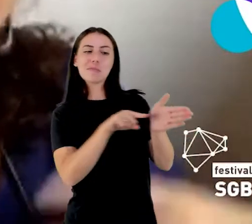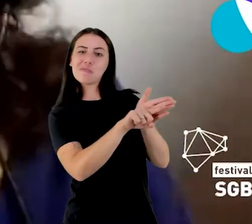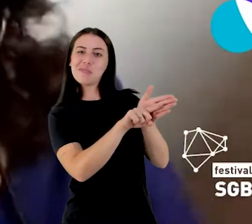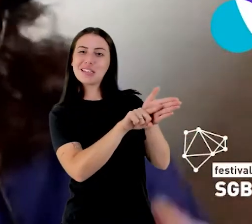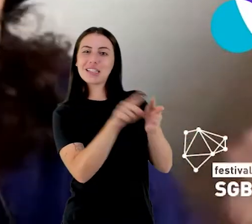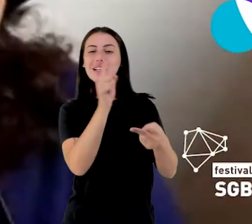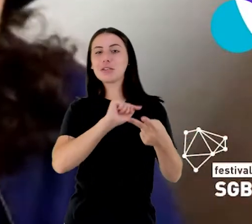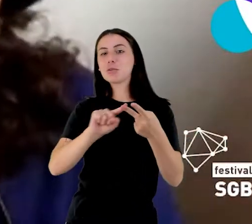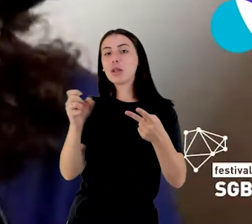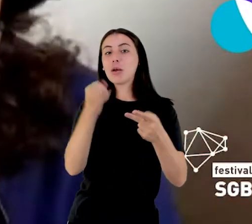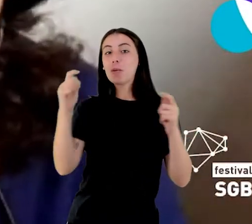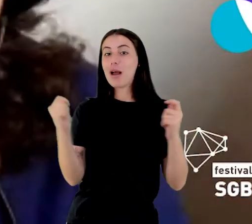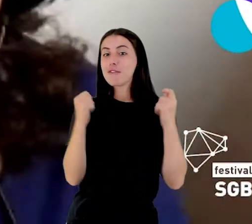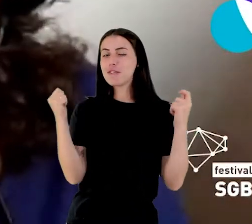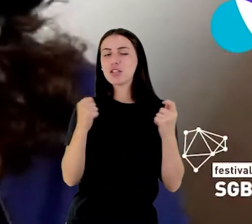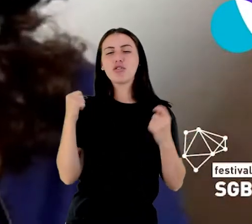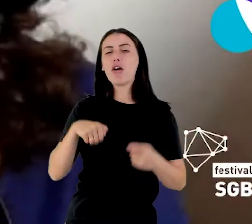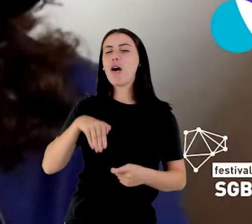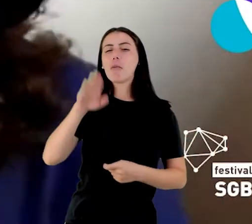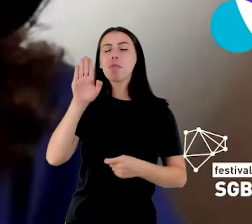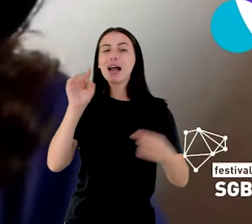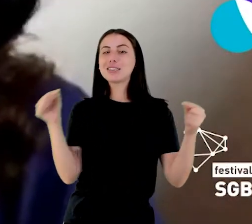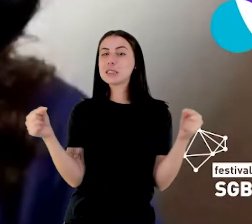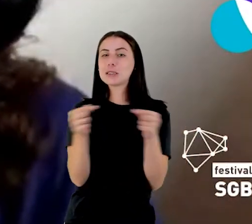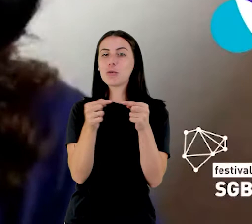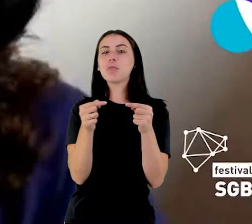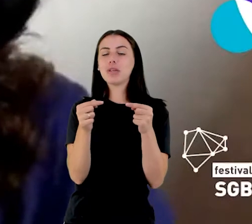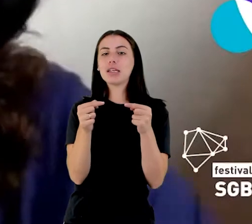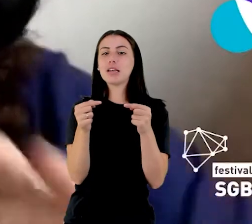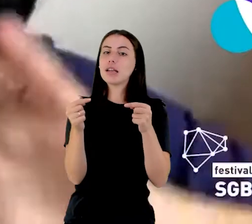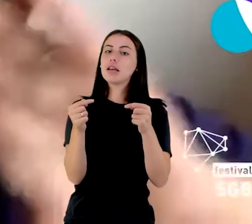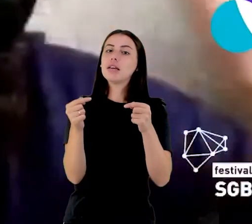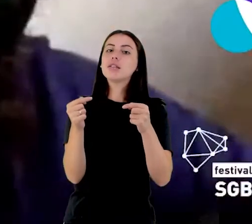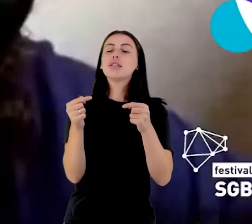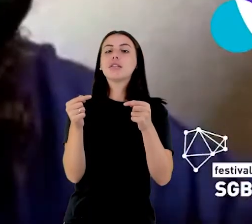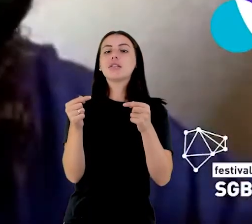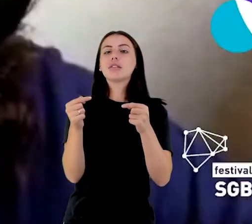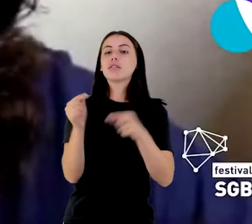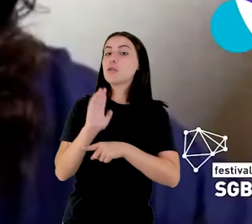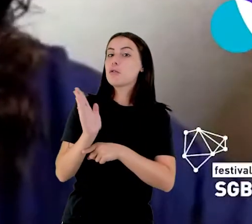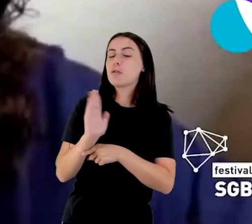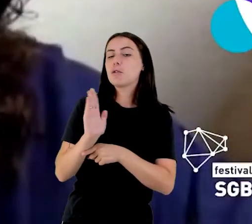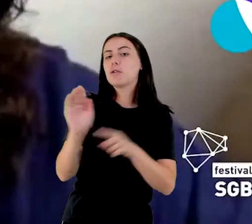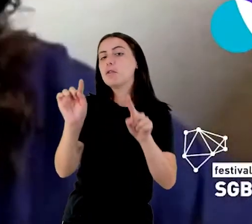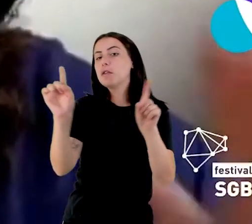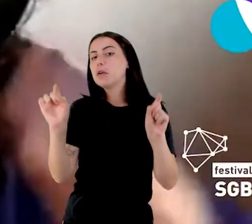direito autoral, para o filme não vazar e tal. Mas eu entrei no projeto, e aí contando um pouco na linha do tempo,